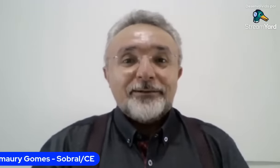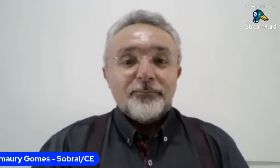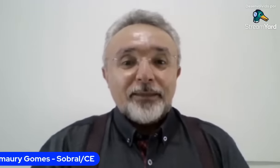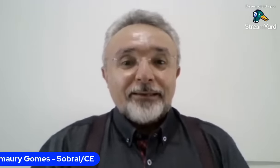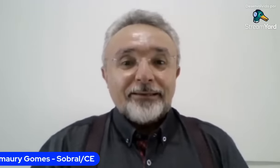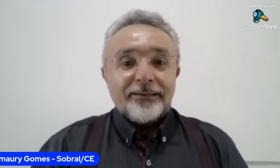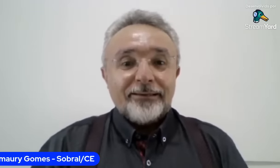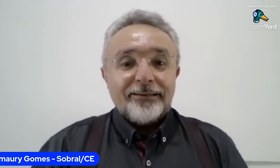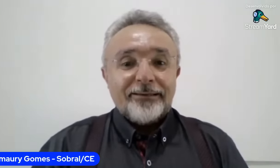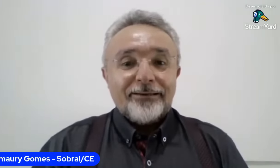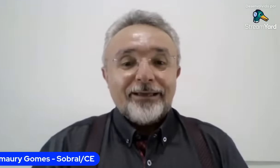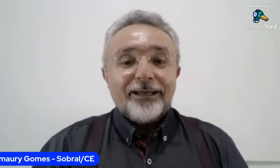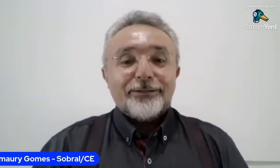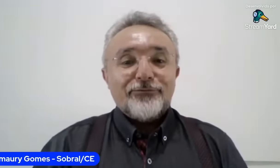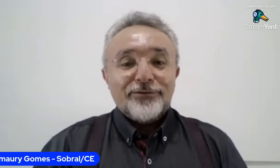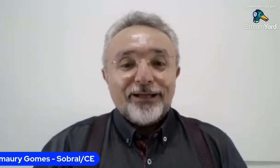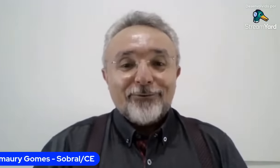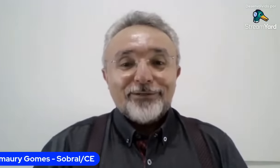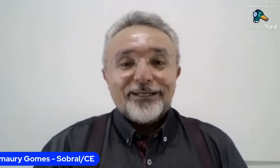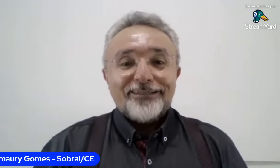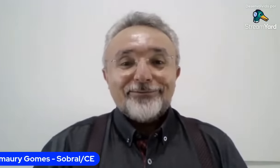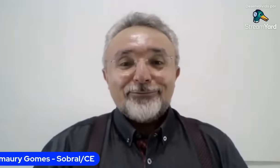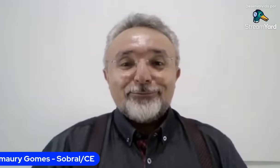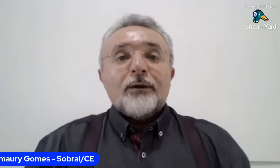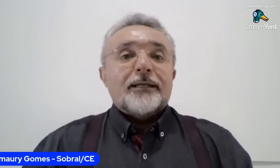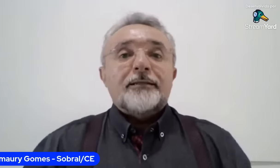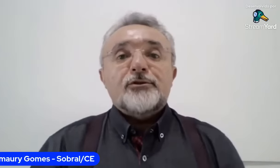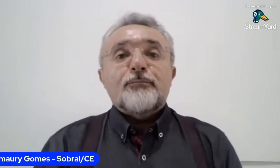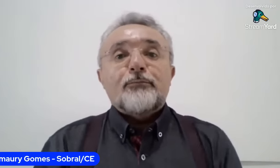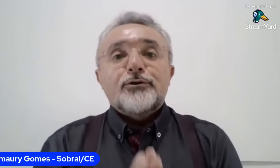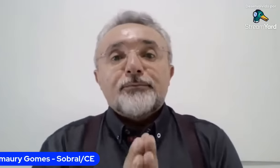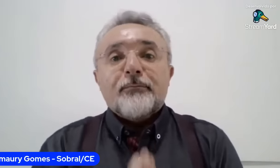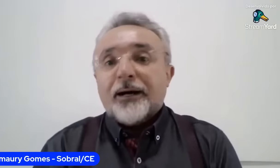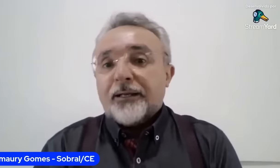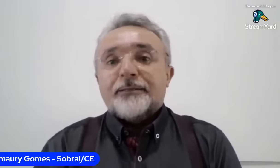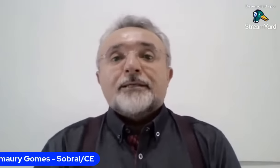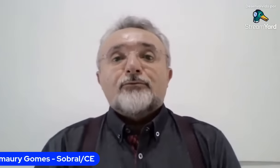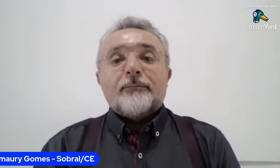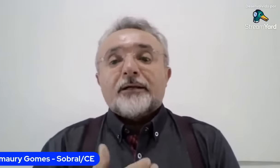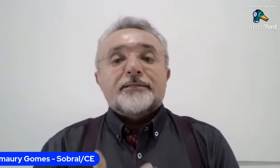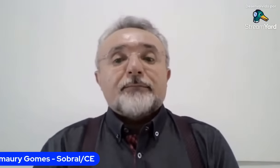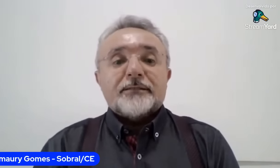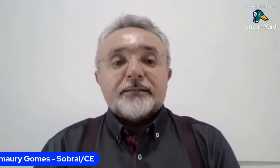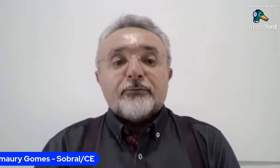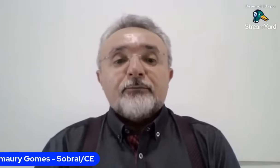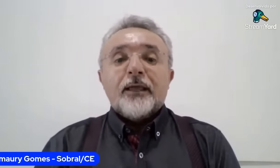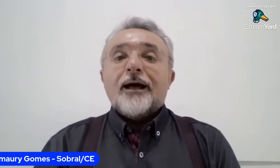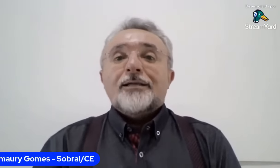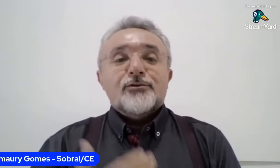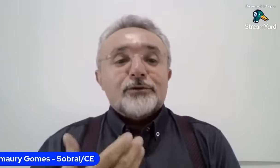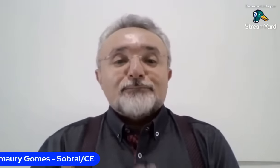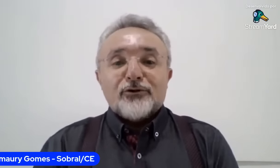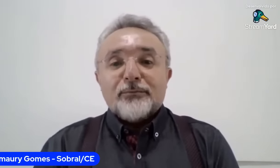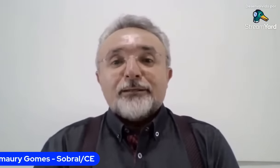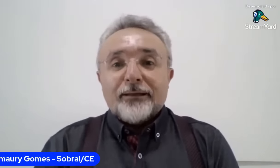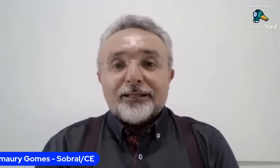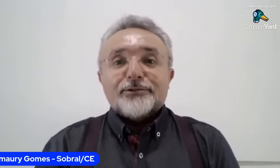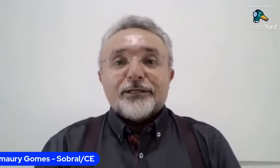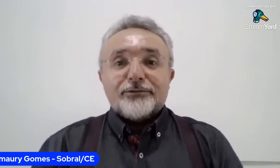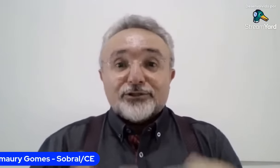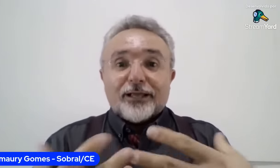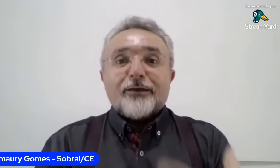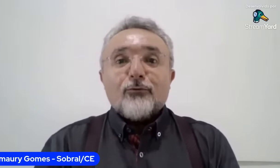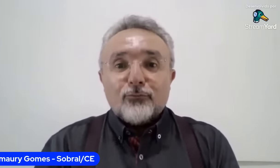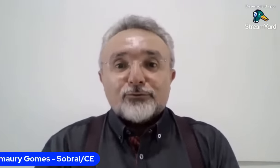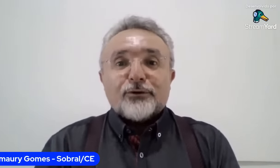nossa reta final, né? Eu agradeço por demais a tua participação, a sua disponibilidade,